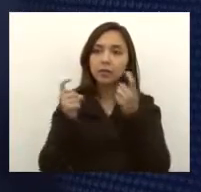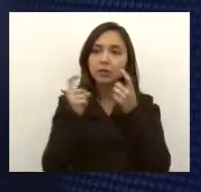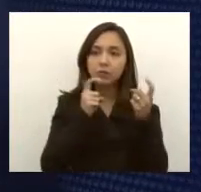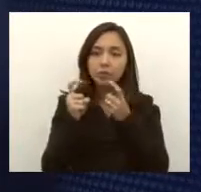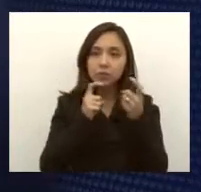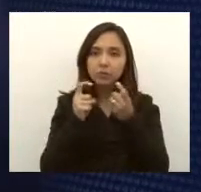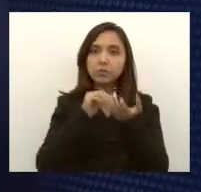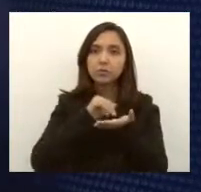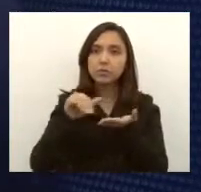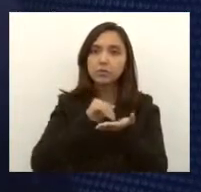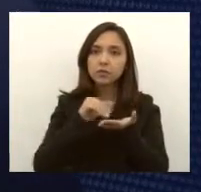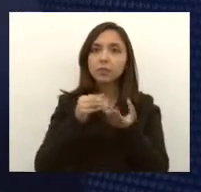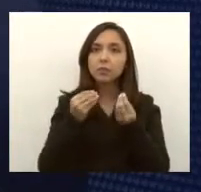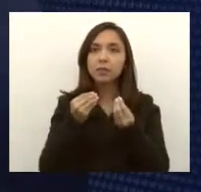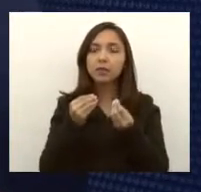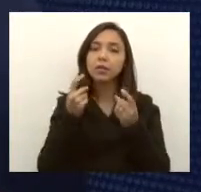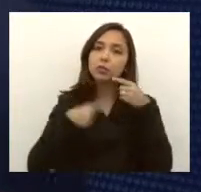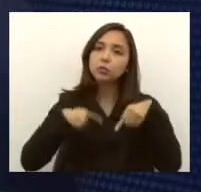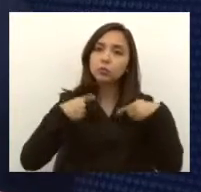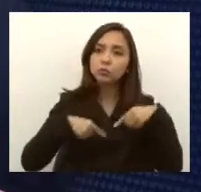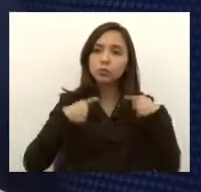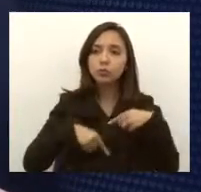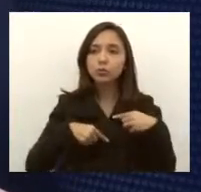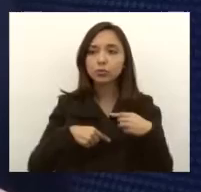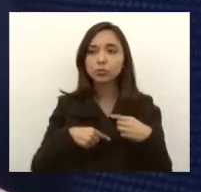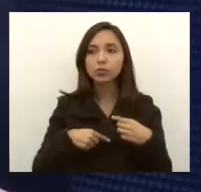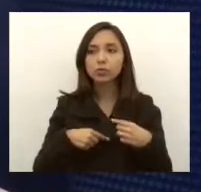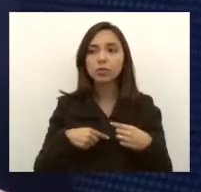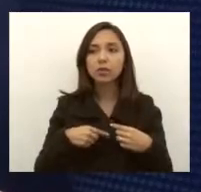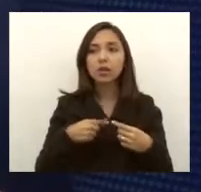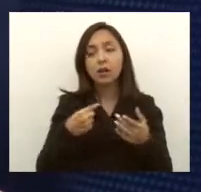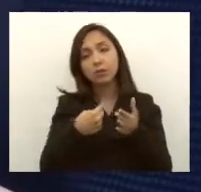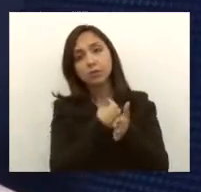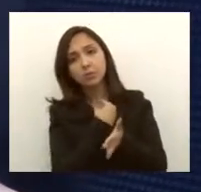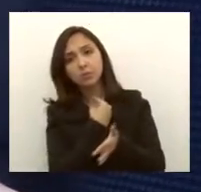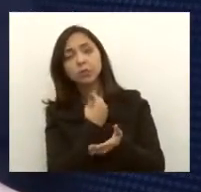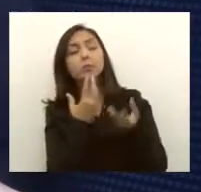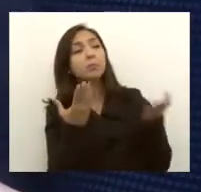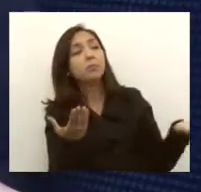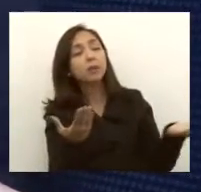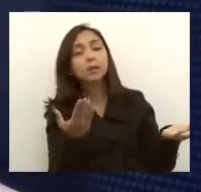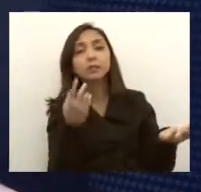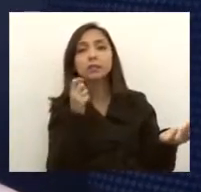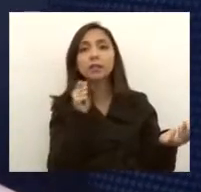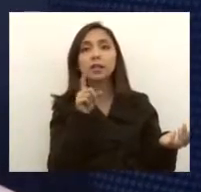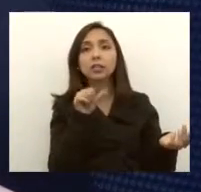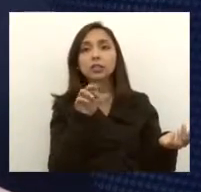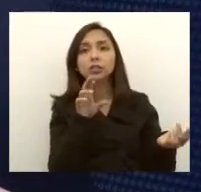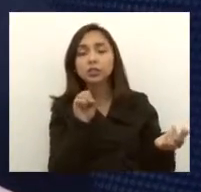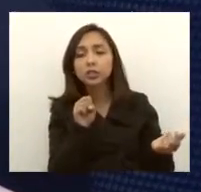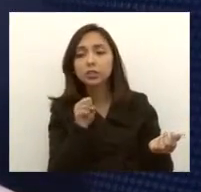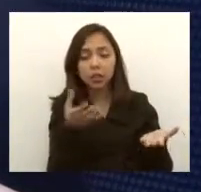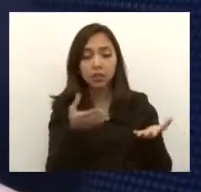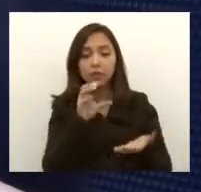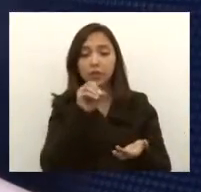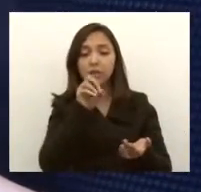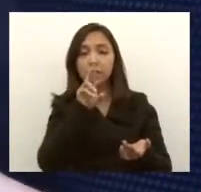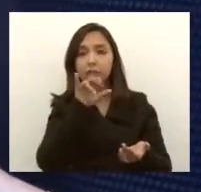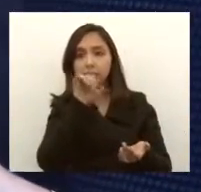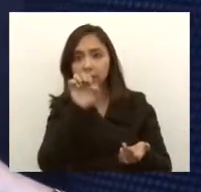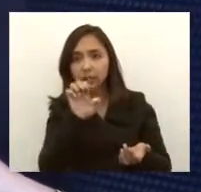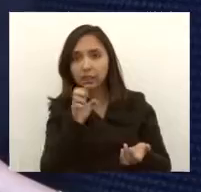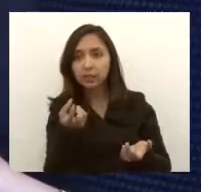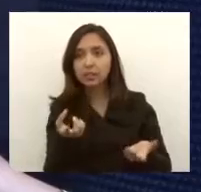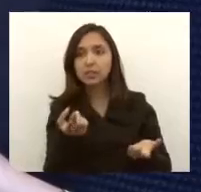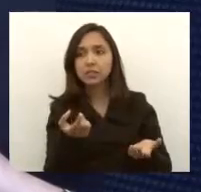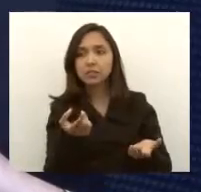com o secretário para poder discutir sobre essa taxa. Aí você vai me perguntar, mas doutor Alexandre, num período de crise dessa, você